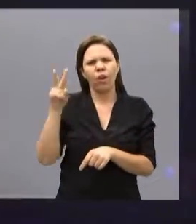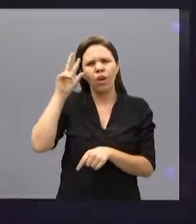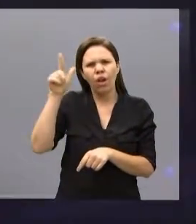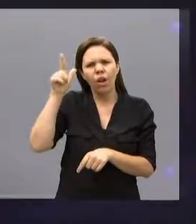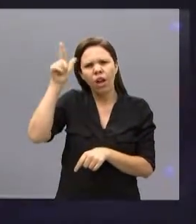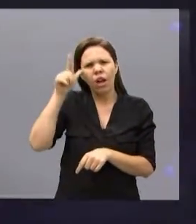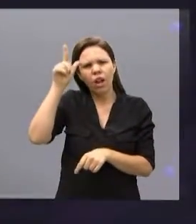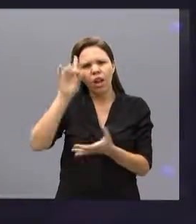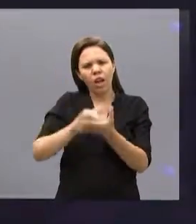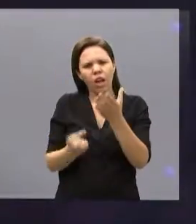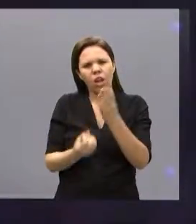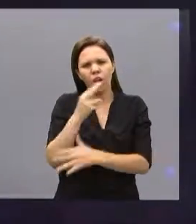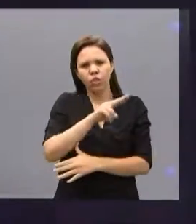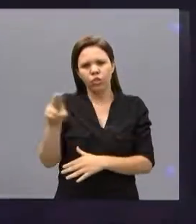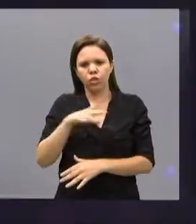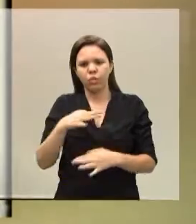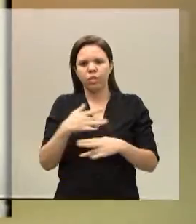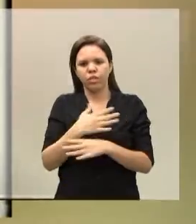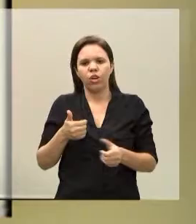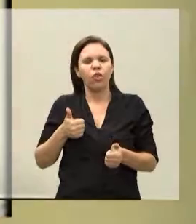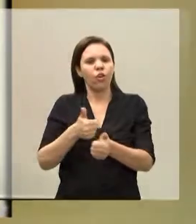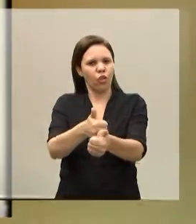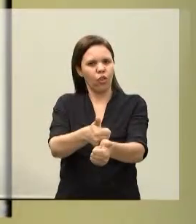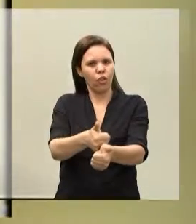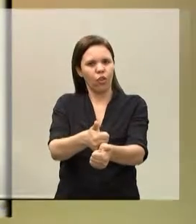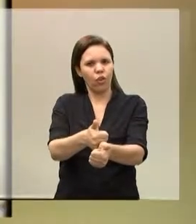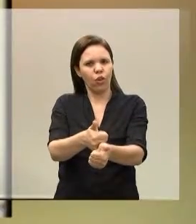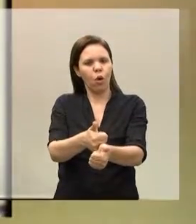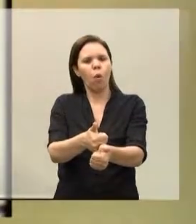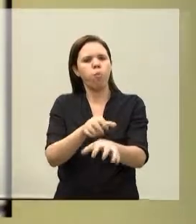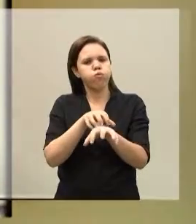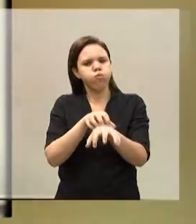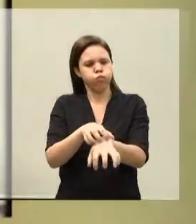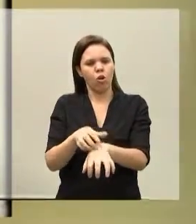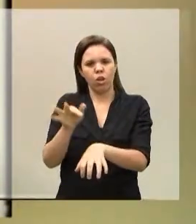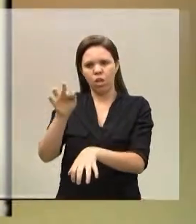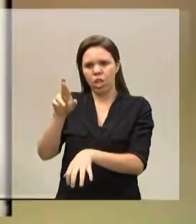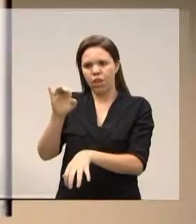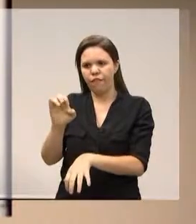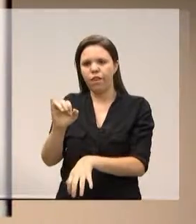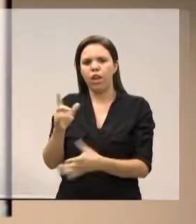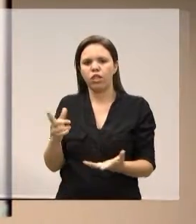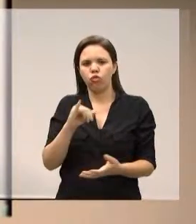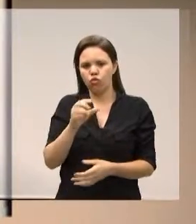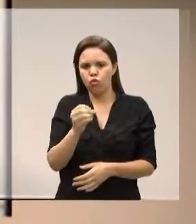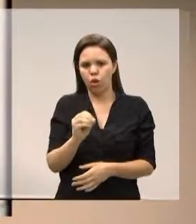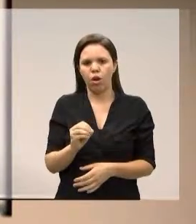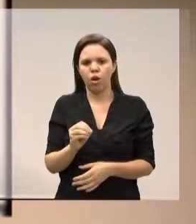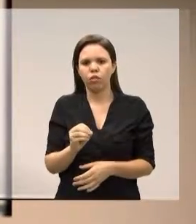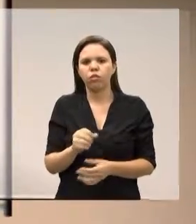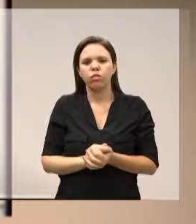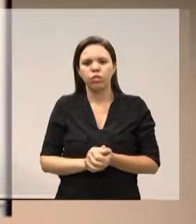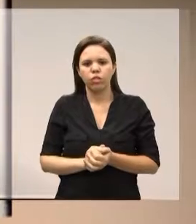que envolve a origem do nome da cidade. Vamos acompanhar uma caravana com o Frei João das Mercês, que trazia